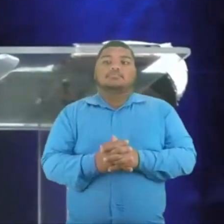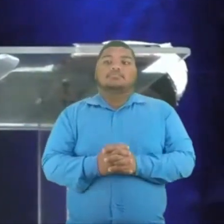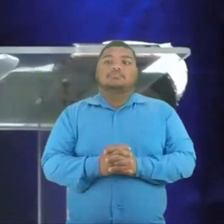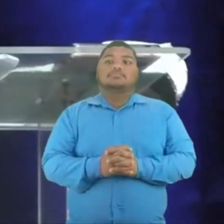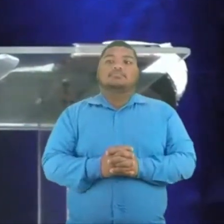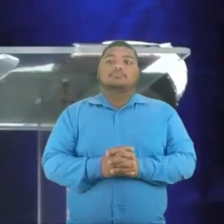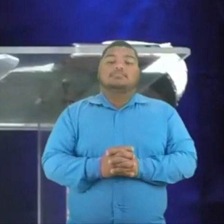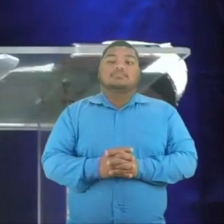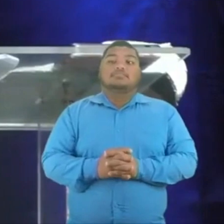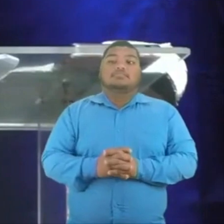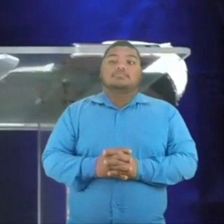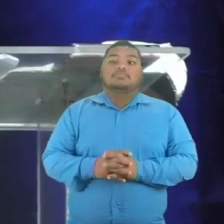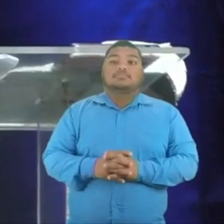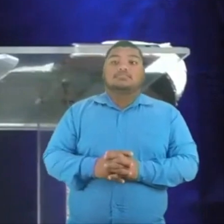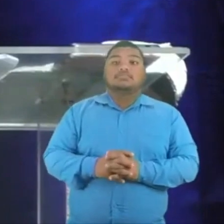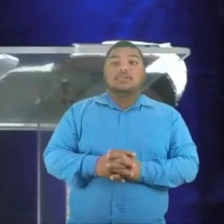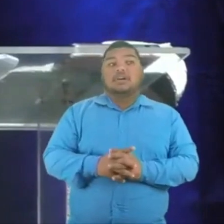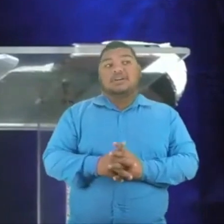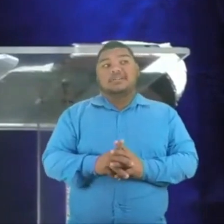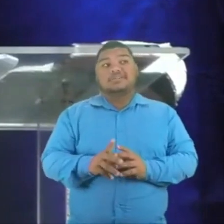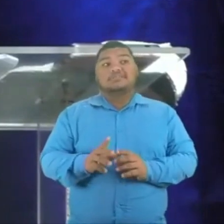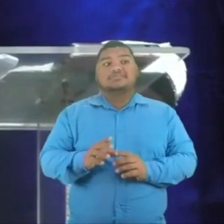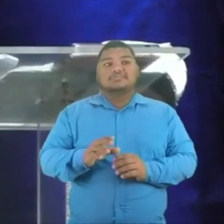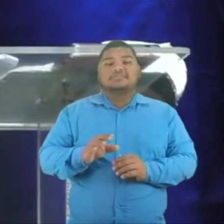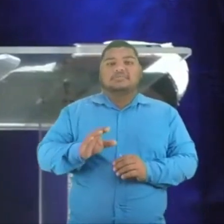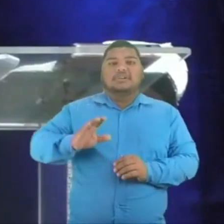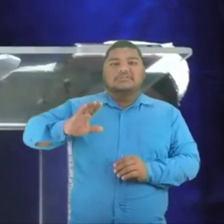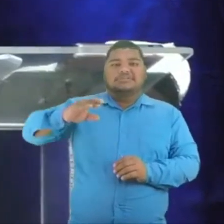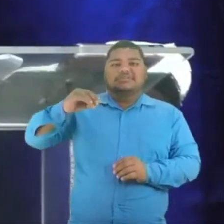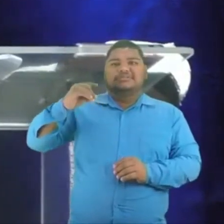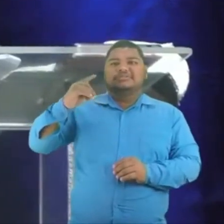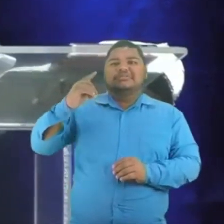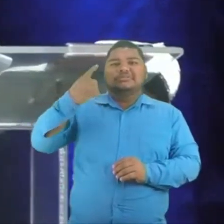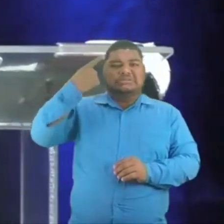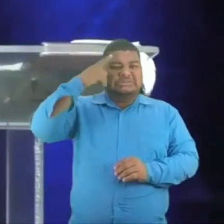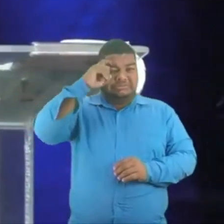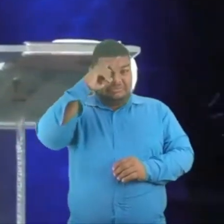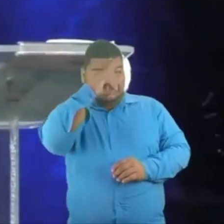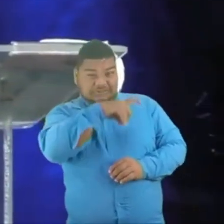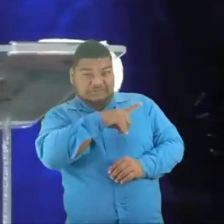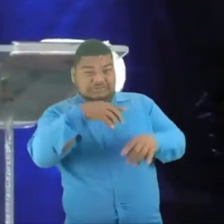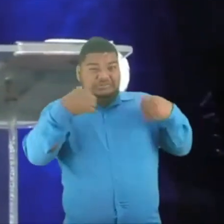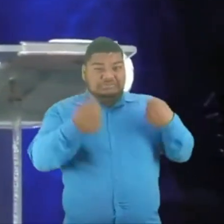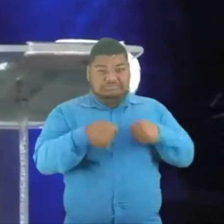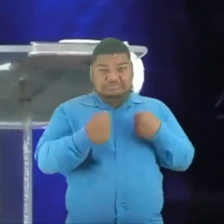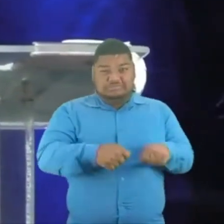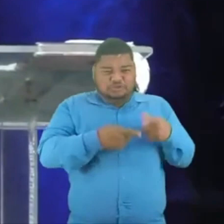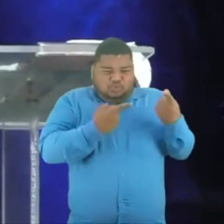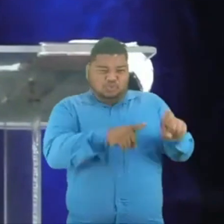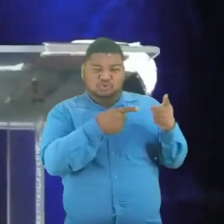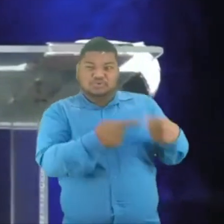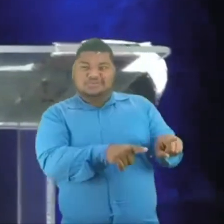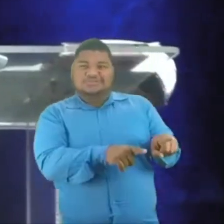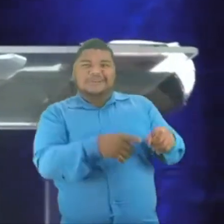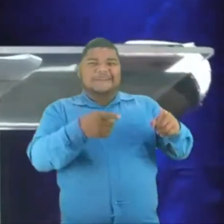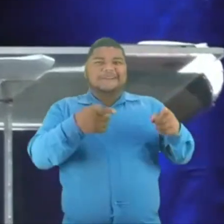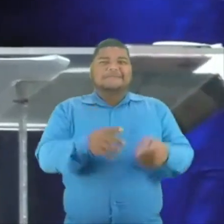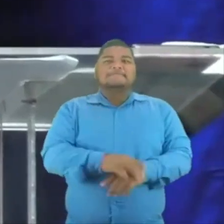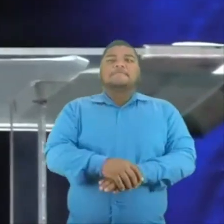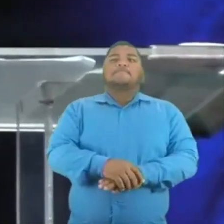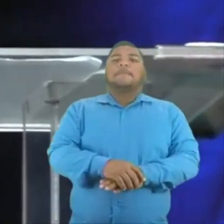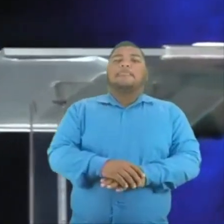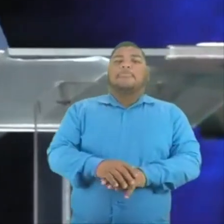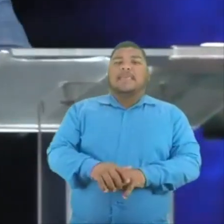Mas a maioria delas nós vamos entender na eternidade. Sofrimentos, injustiças, perseguições